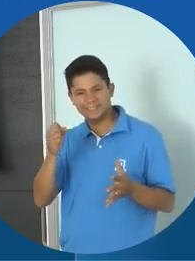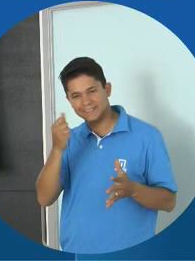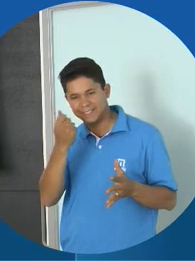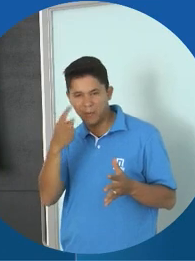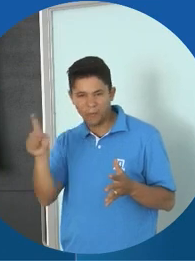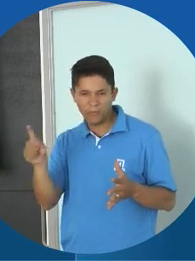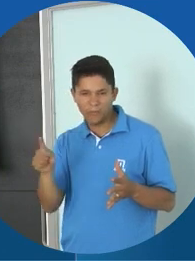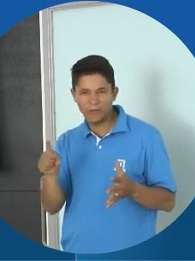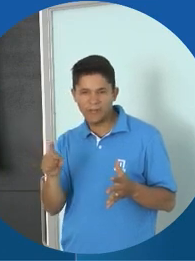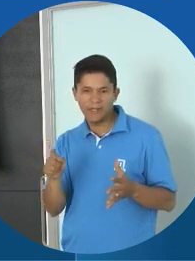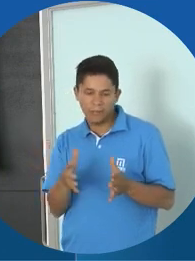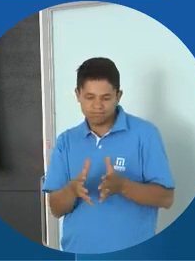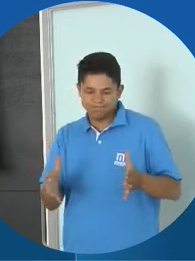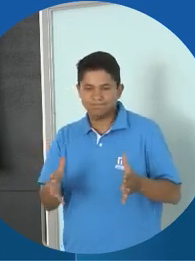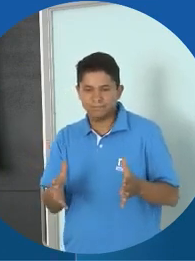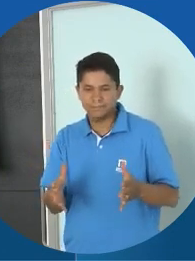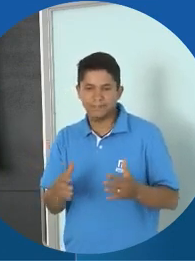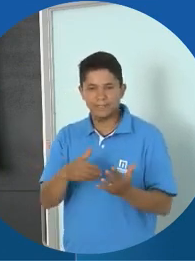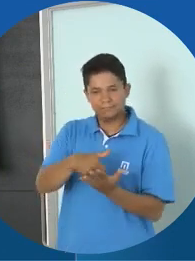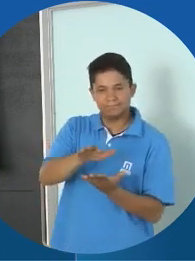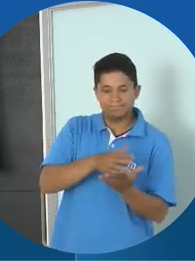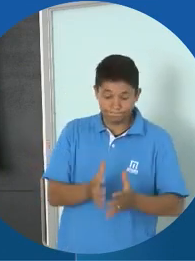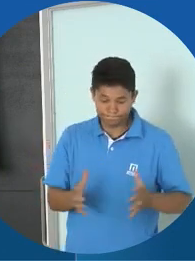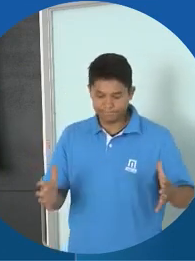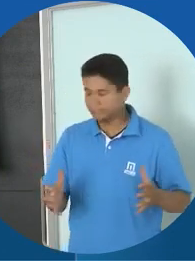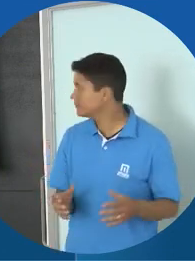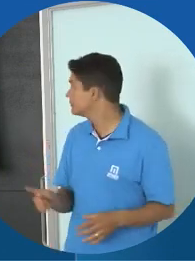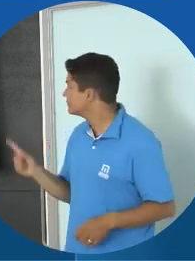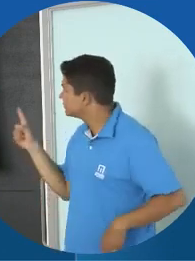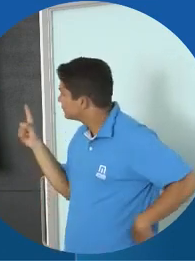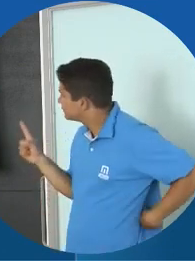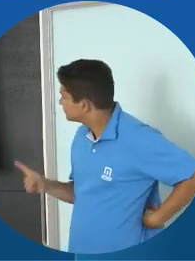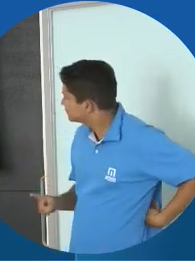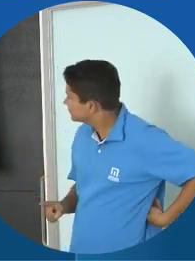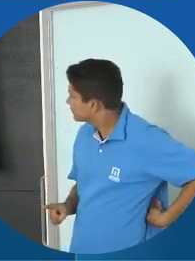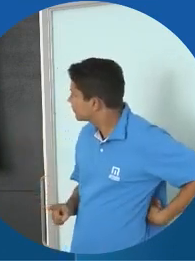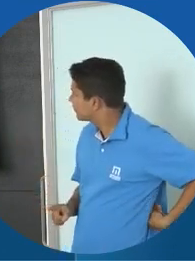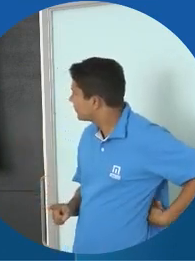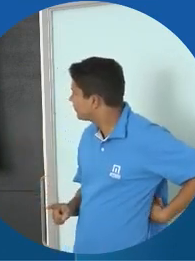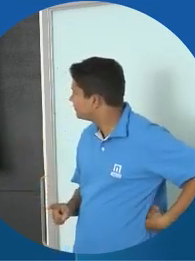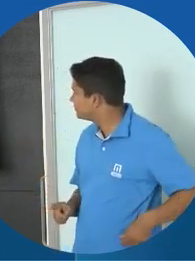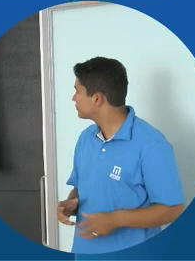Aqui a mesma resina sobre situações ali de